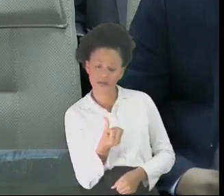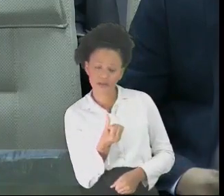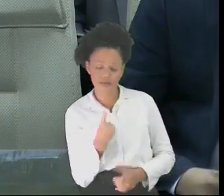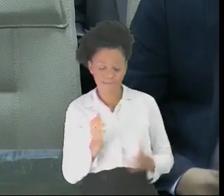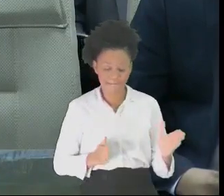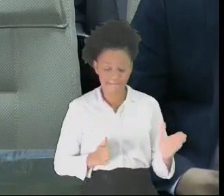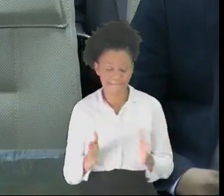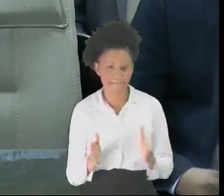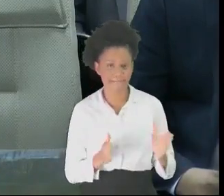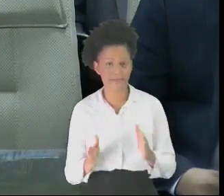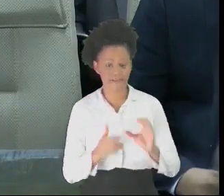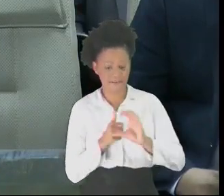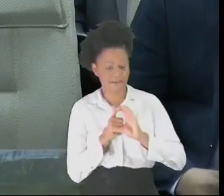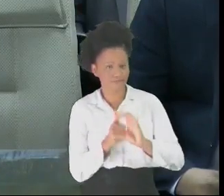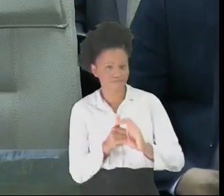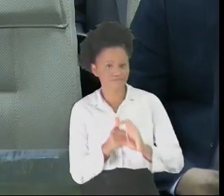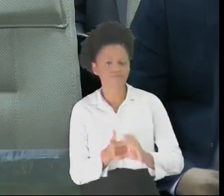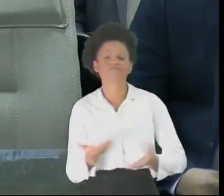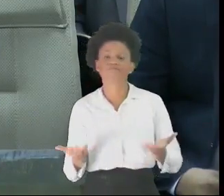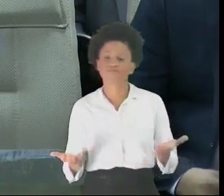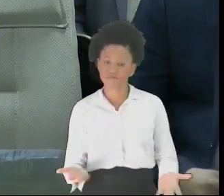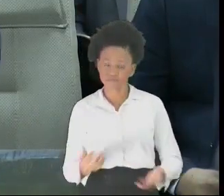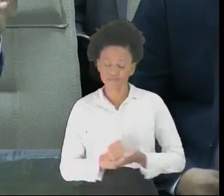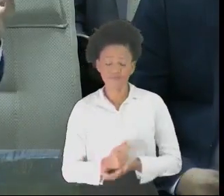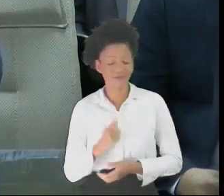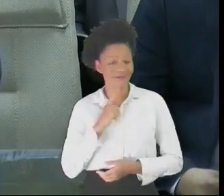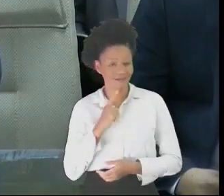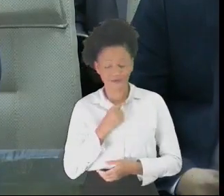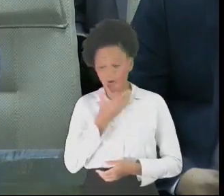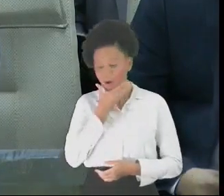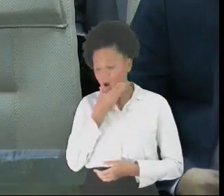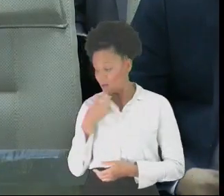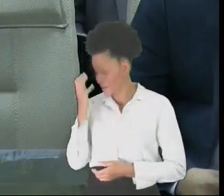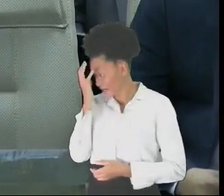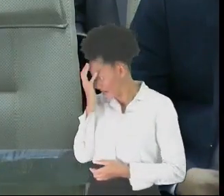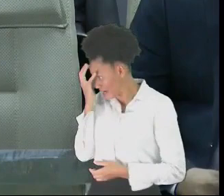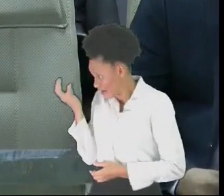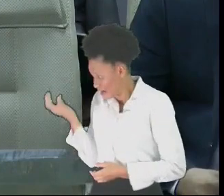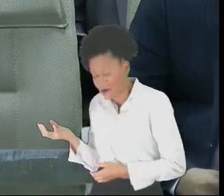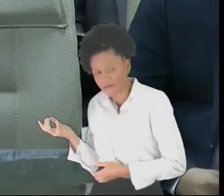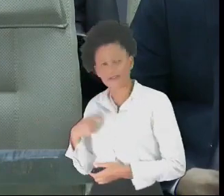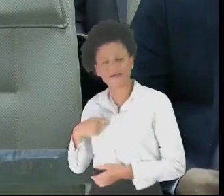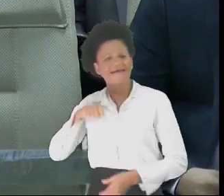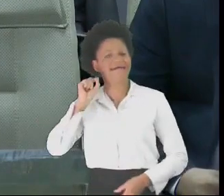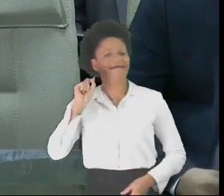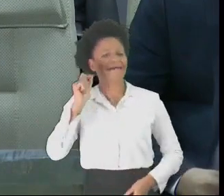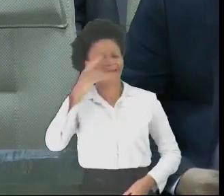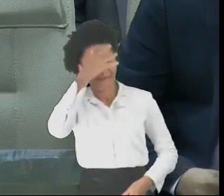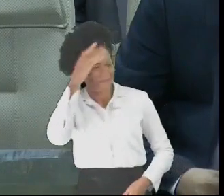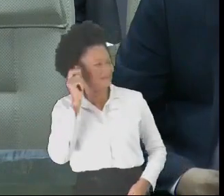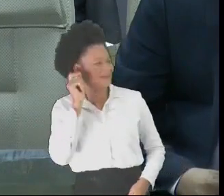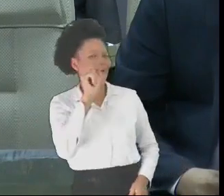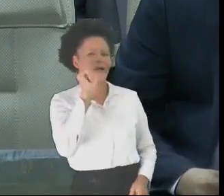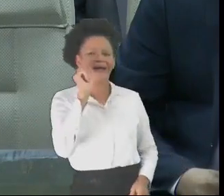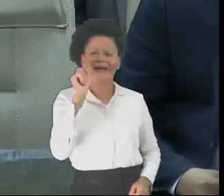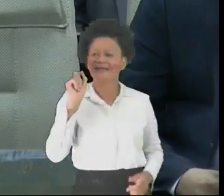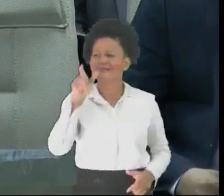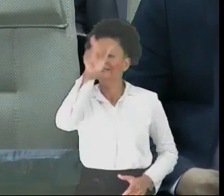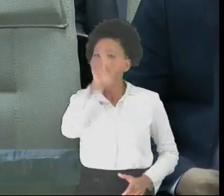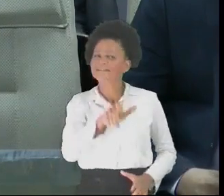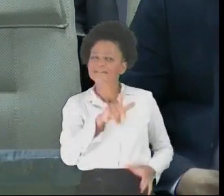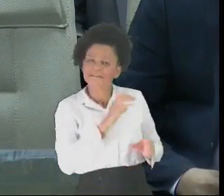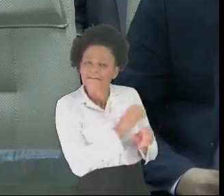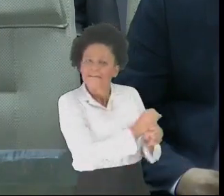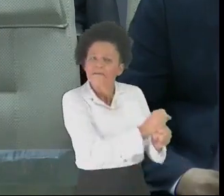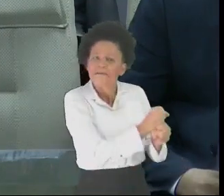cristã, então Agostinho chegou a dizer que não sabia mais quem era este que estava resistindo para que o anticristo